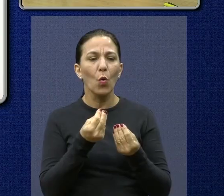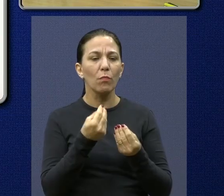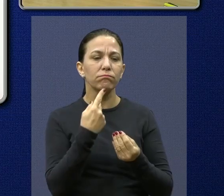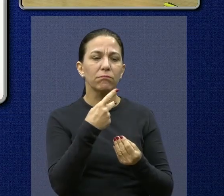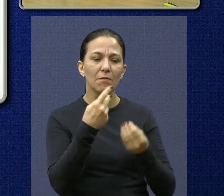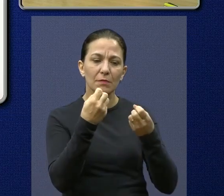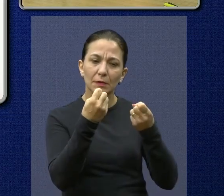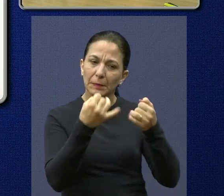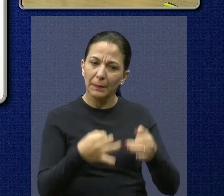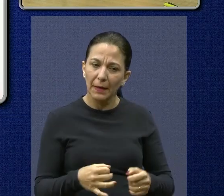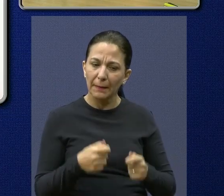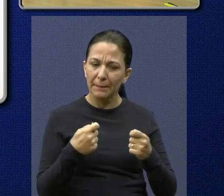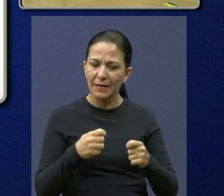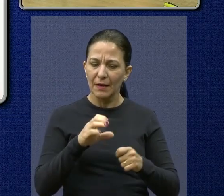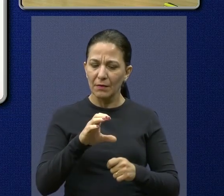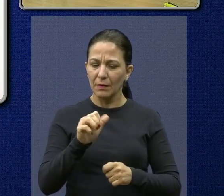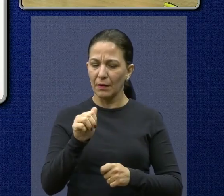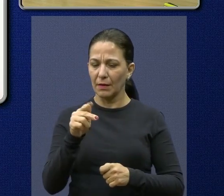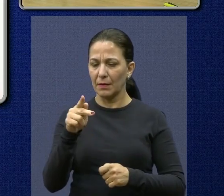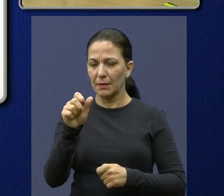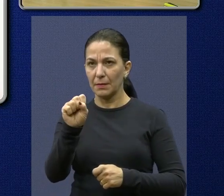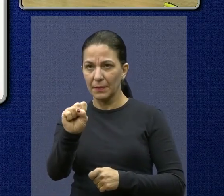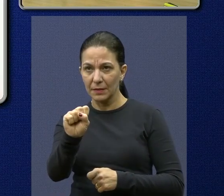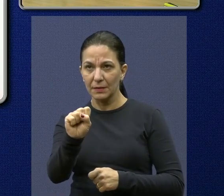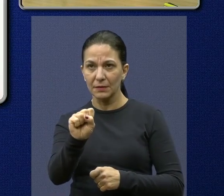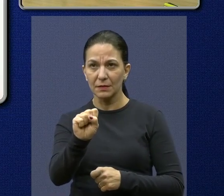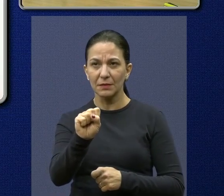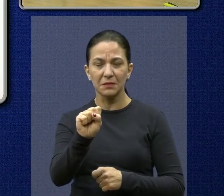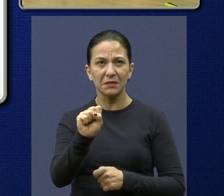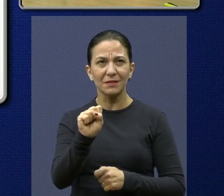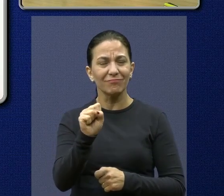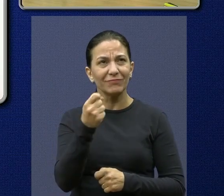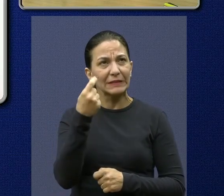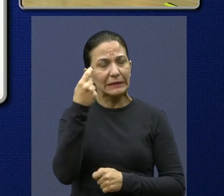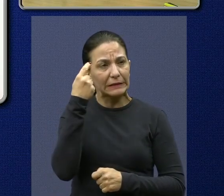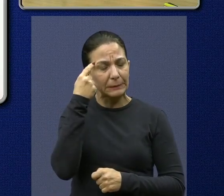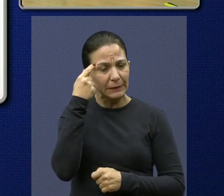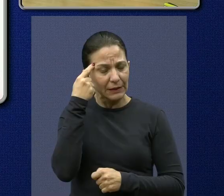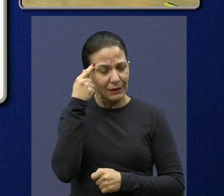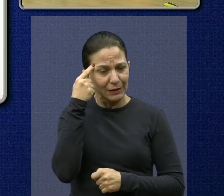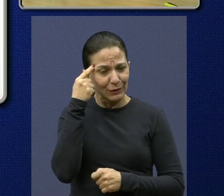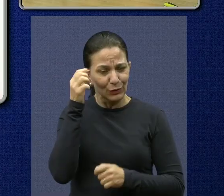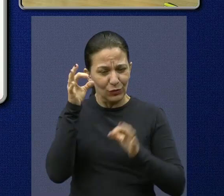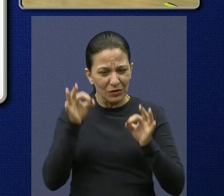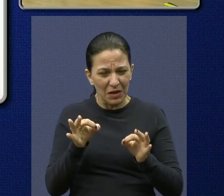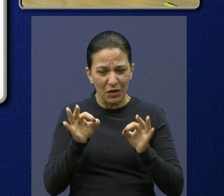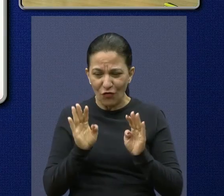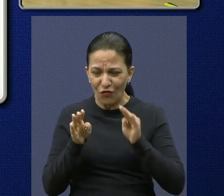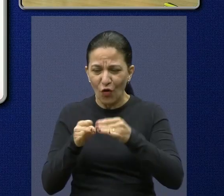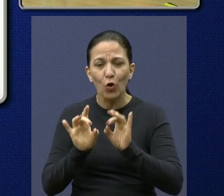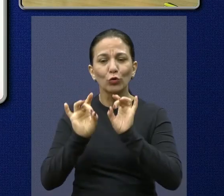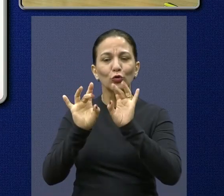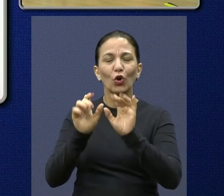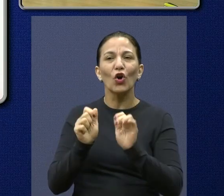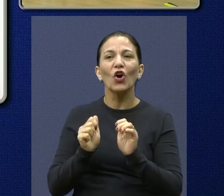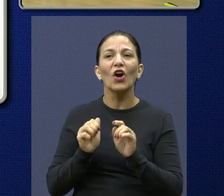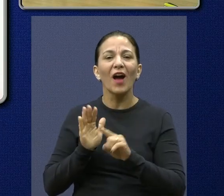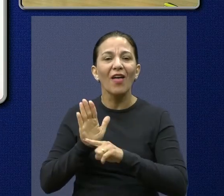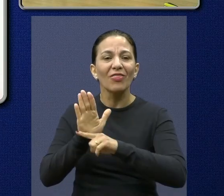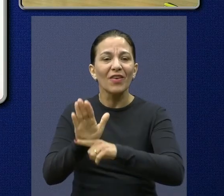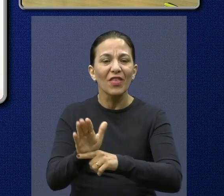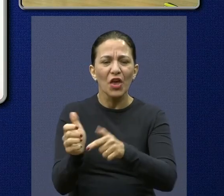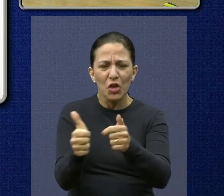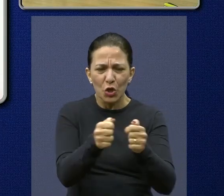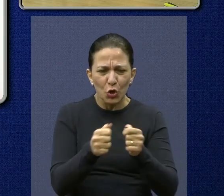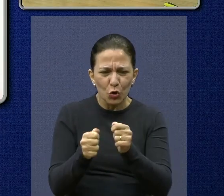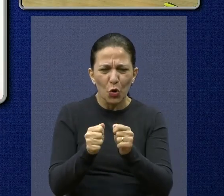ter um CAPES especializado em jogos ou não? É coisa da minha cabeça, assim, não faz sentido. Um CAPES especializado em